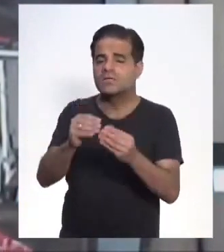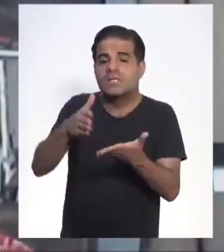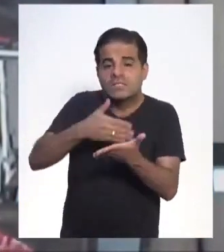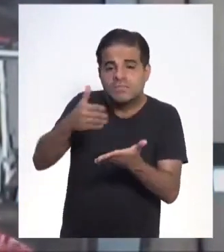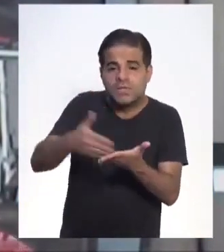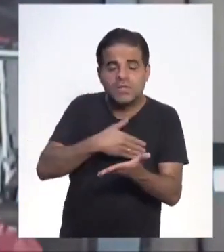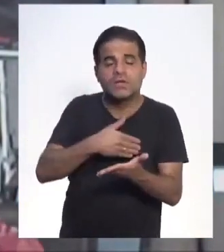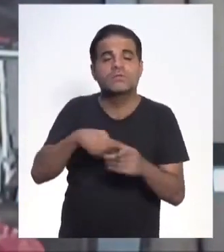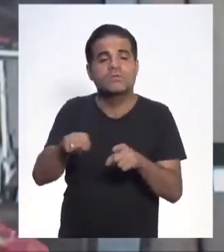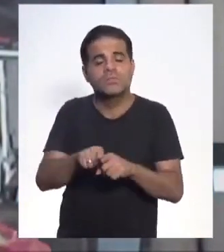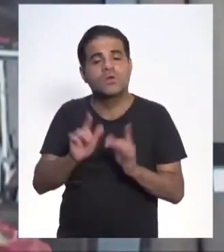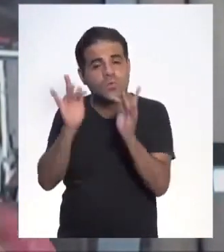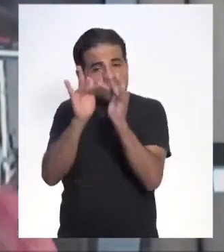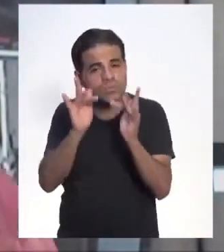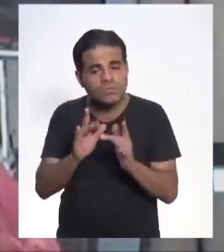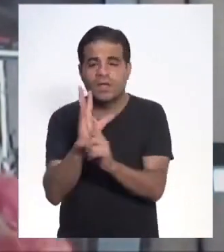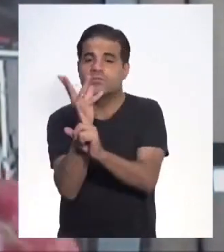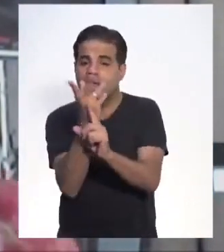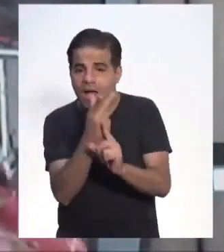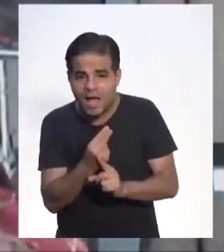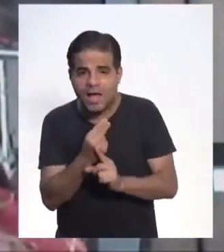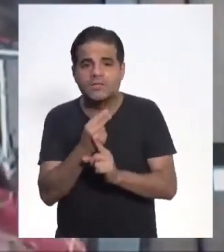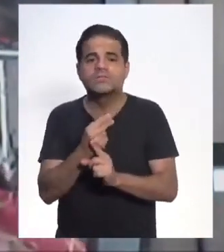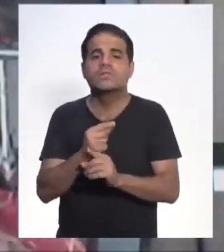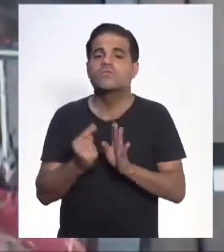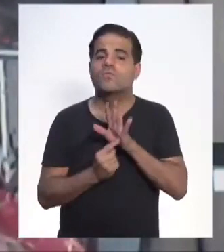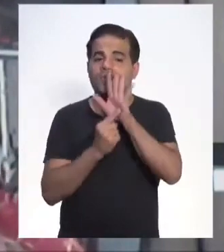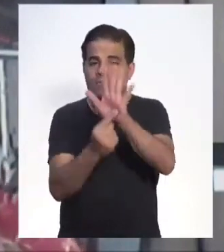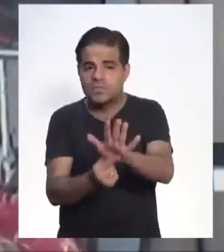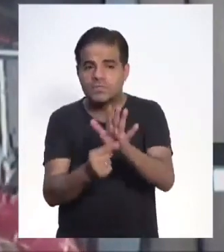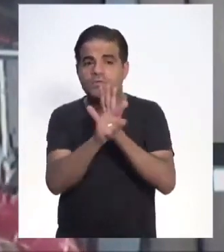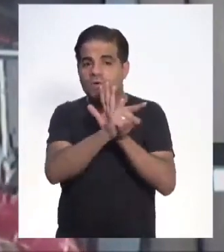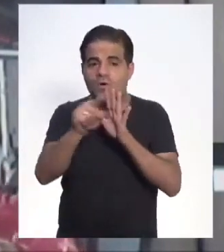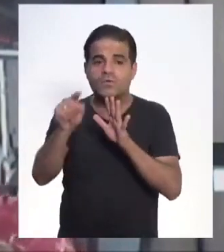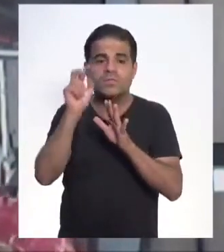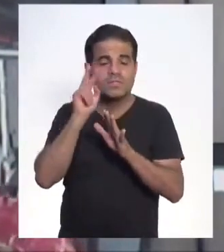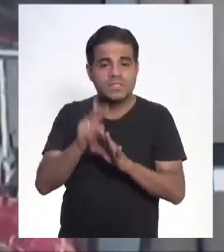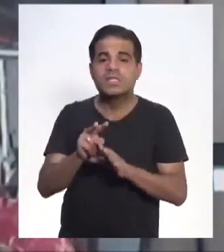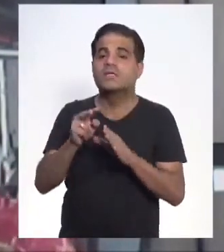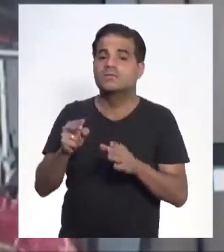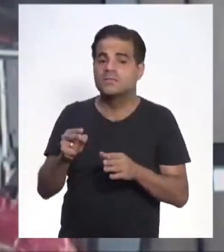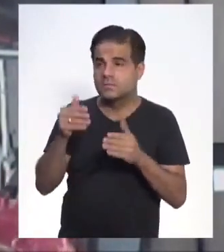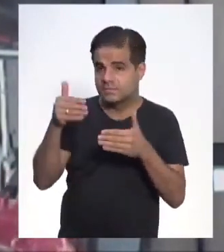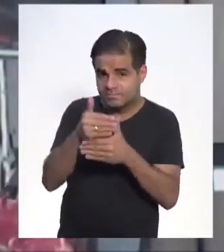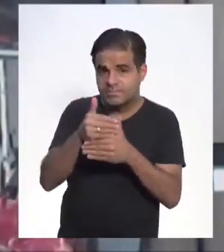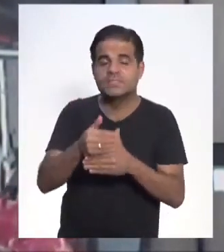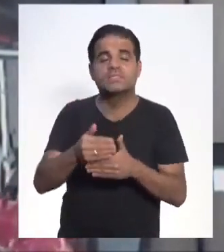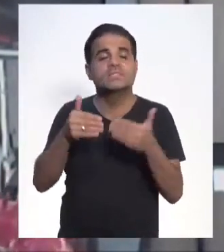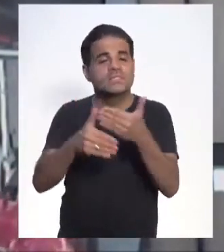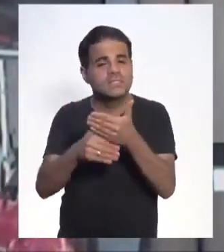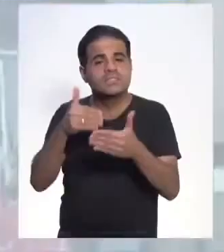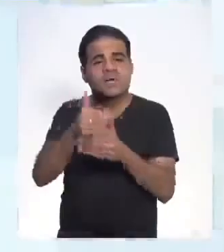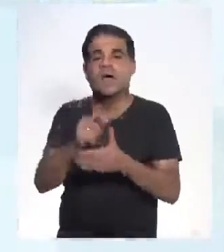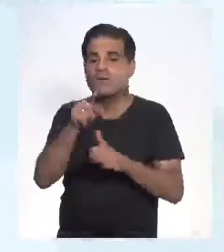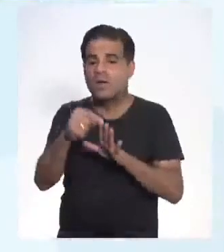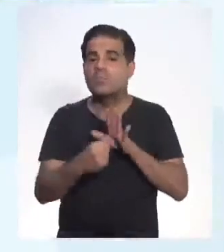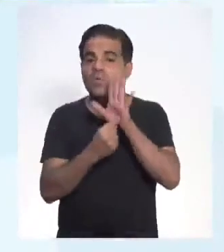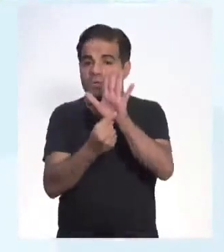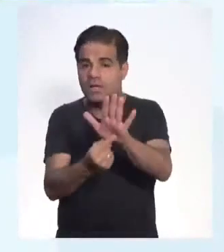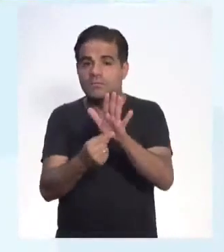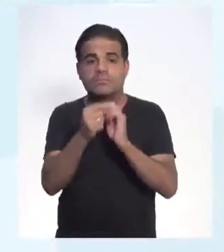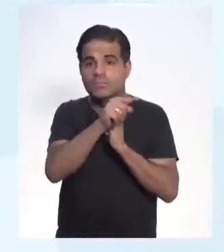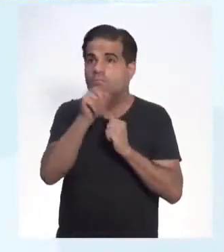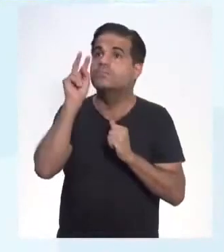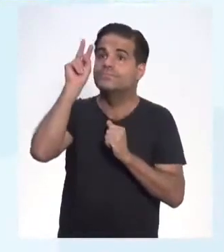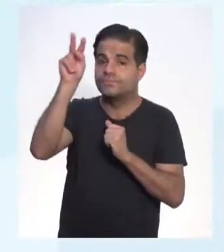livro, o contato com a arte. Eu vou apresentar para vocês esse slide que vai aparecer na tela,